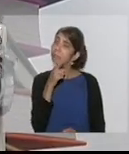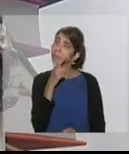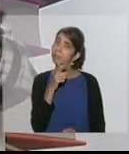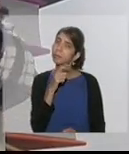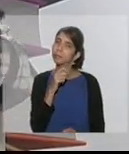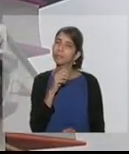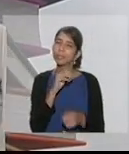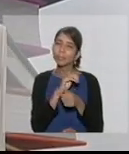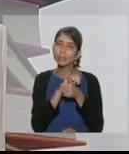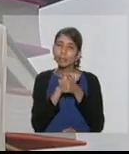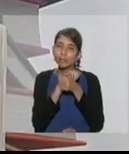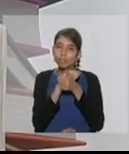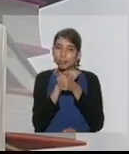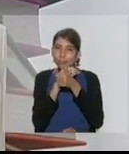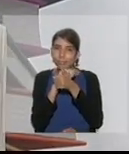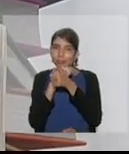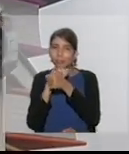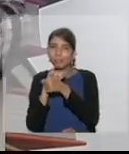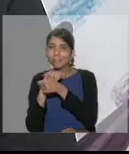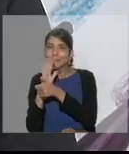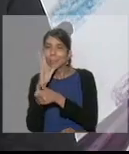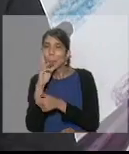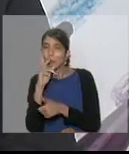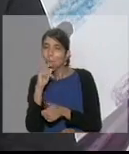lá, tartaruguinha, lá vou eu. Claro,